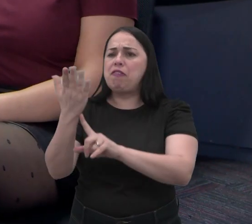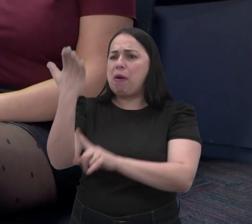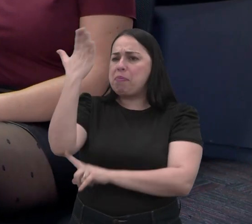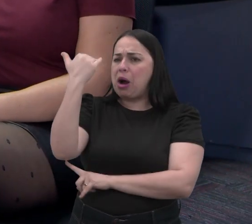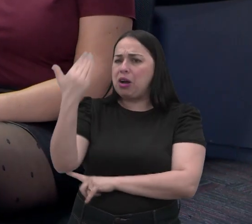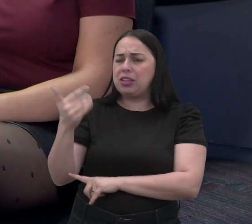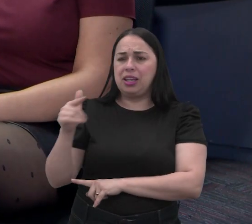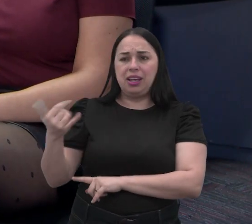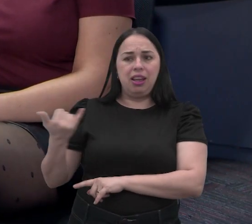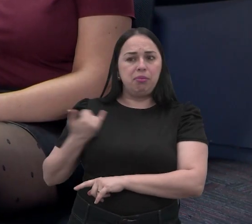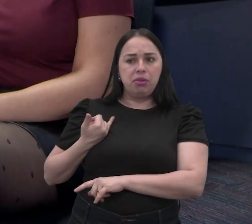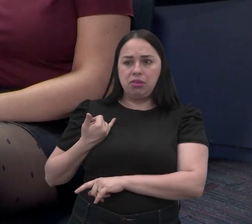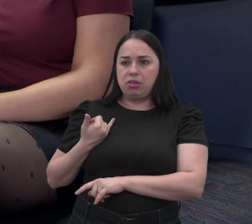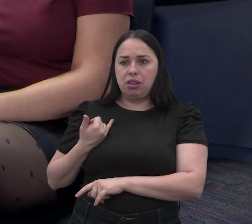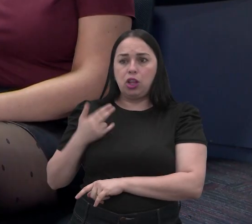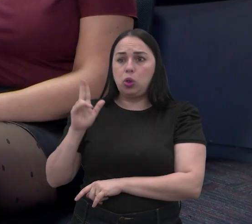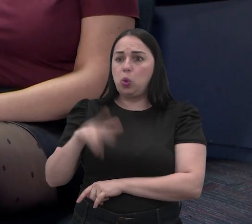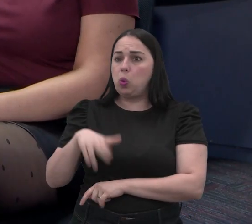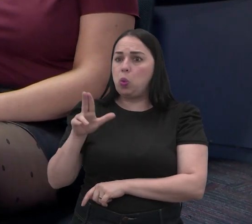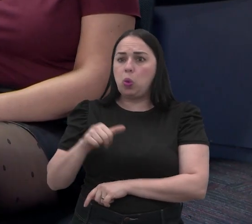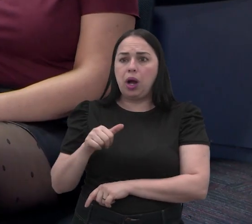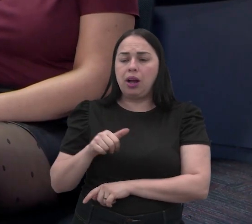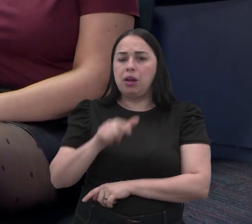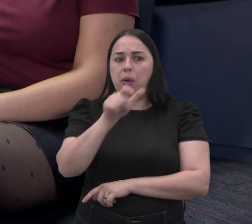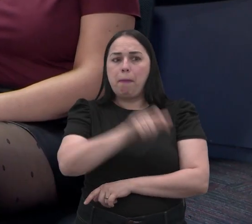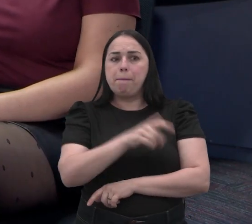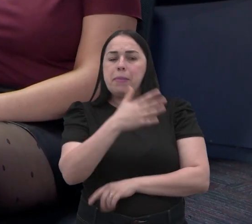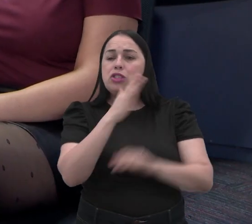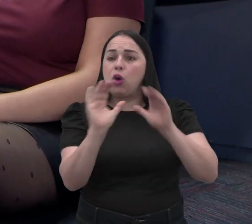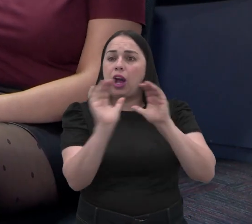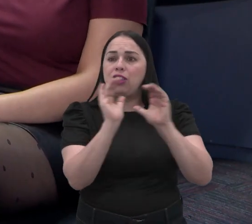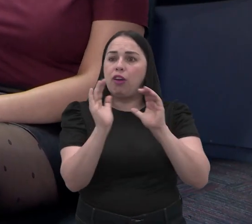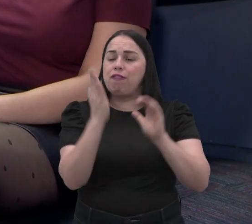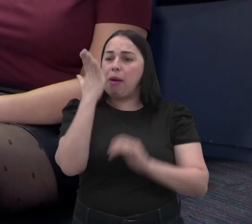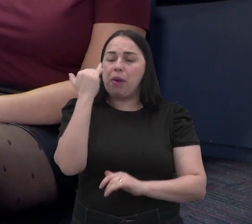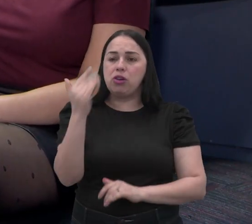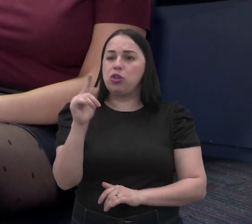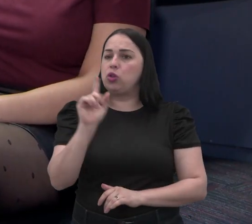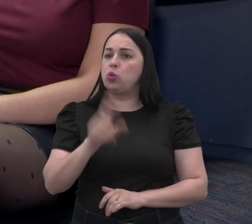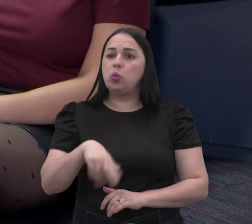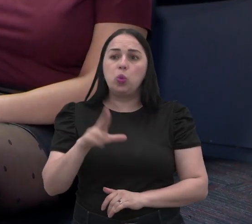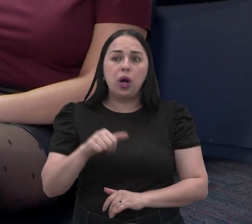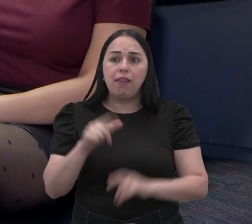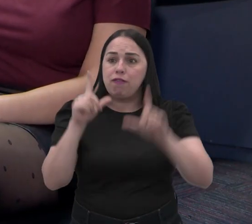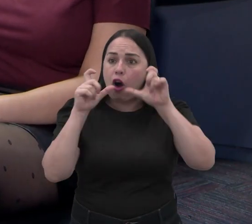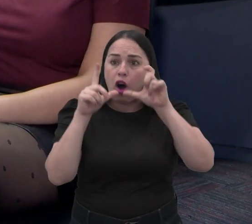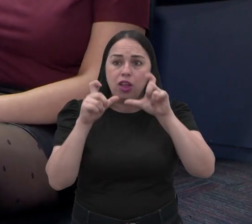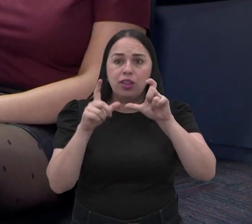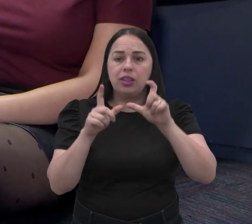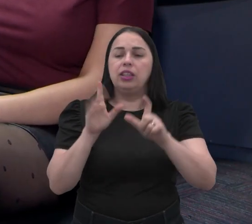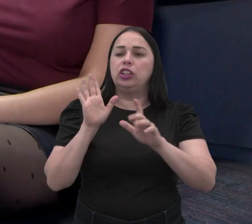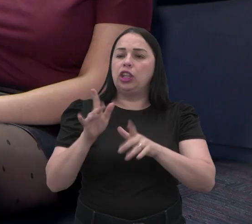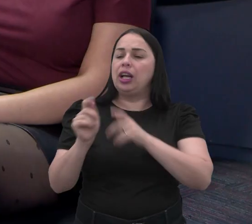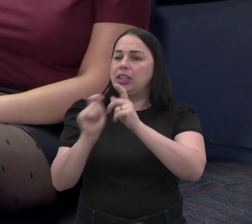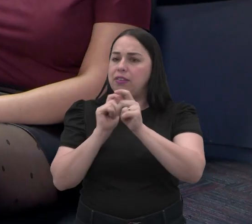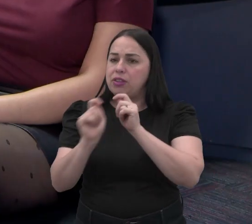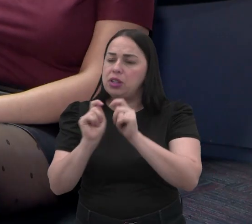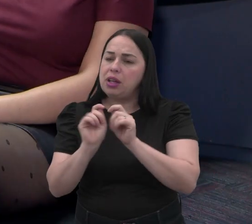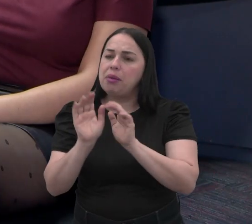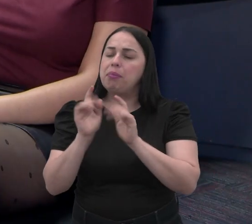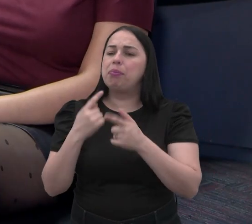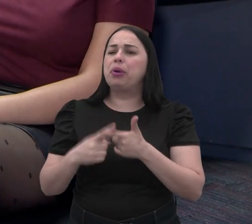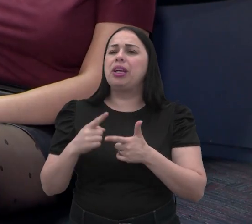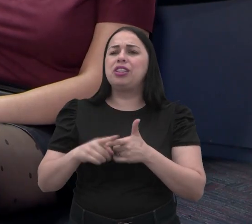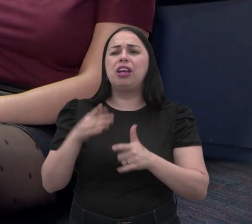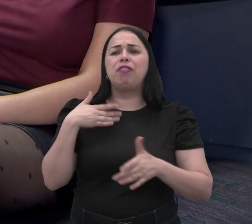o Eloy me falou fora do ar que ele nunca tirou foto com cantores, sabe? Mas muita gente já passou, né? Você entrevistou muita gente, conheceu muita gente, porque